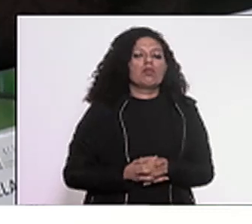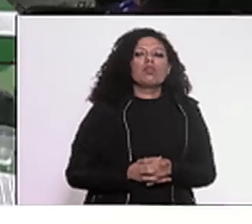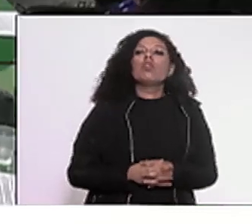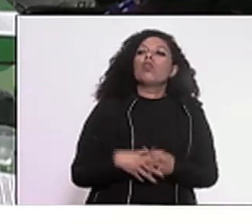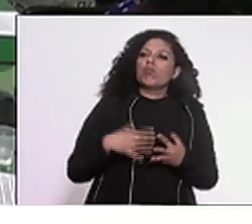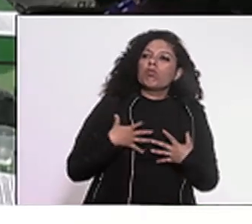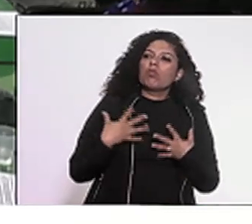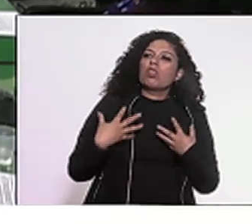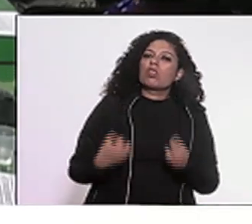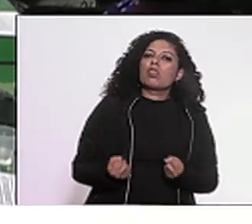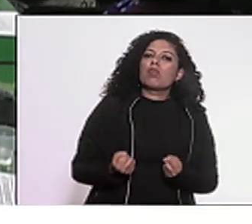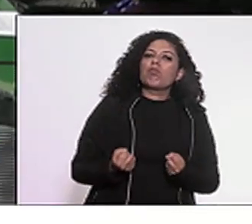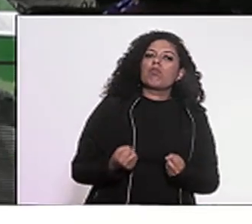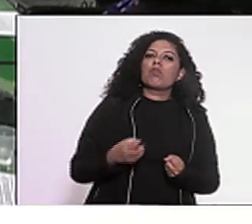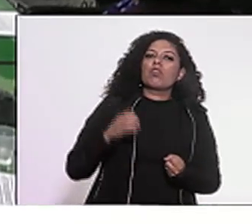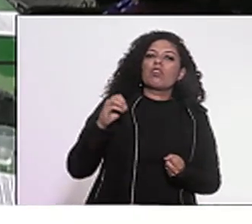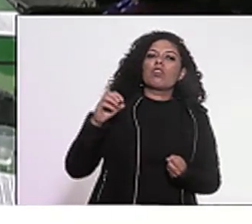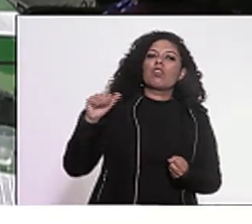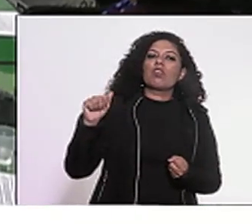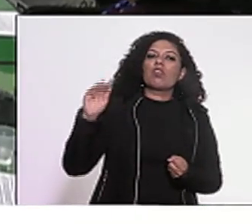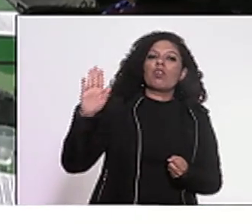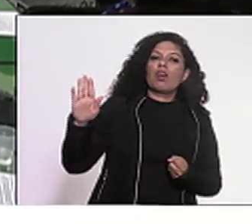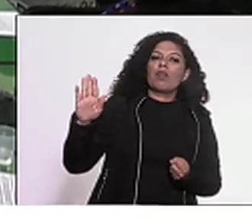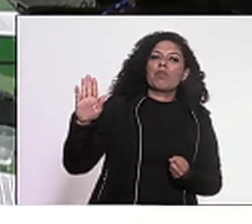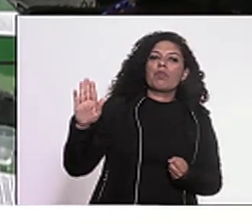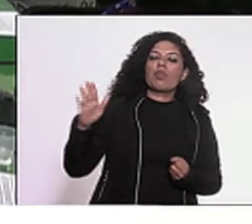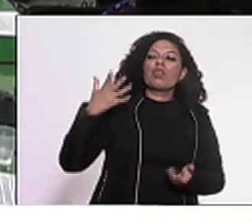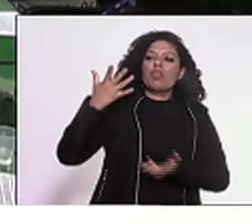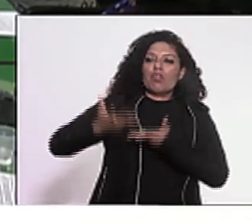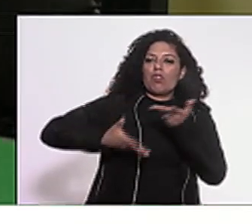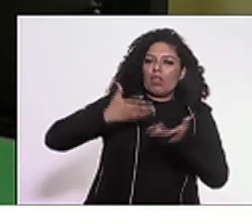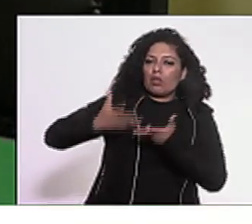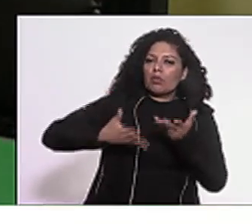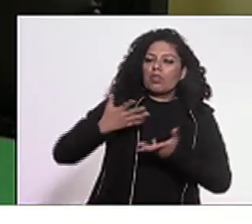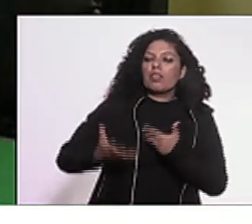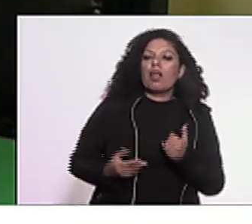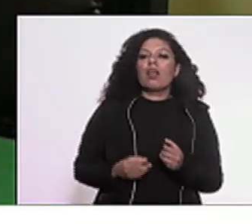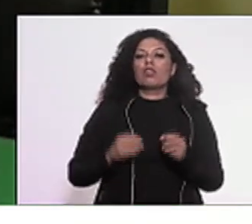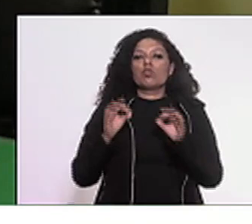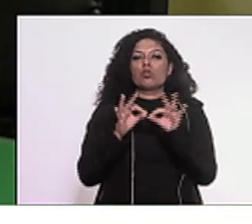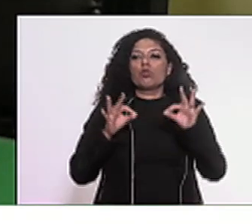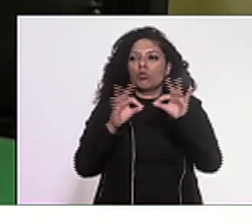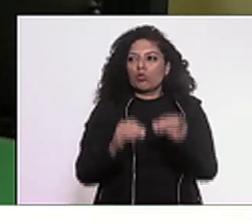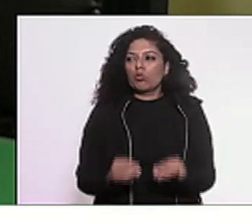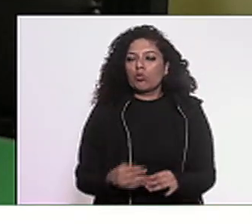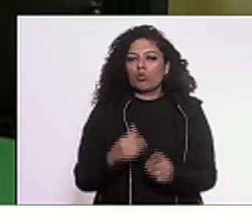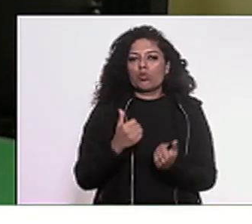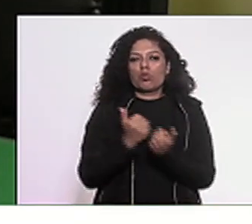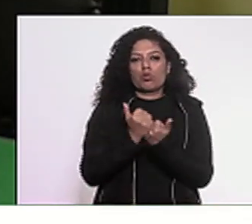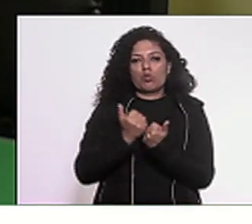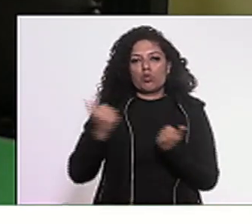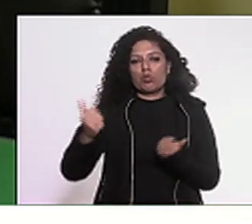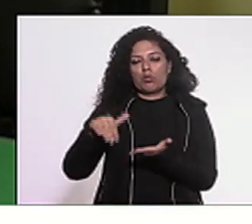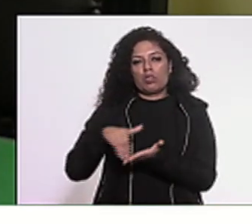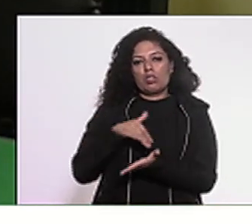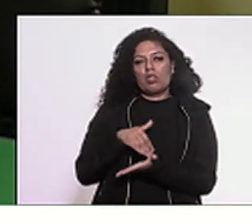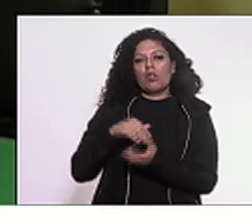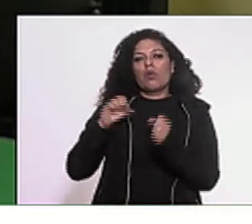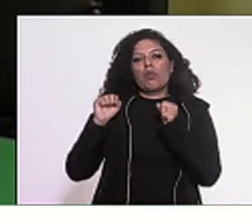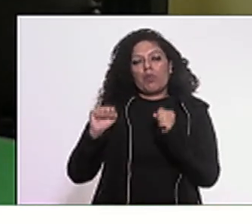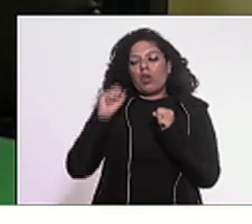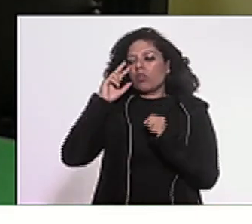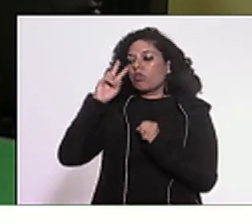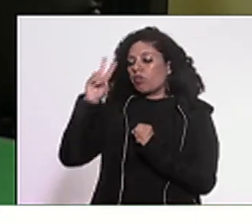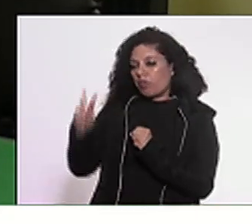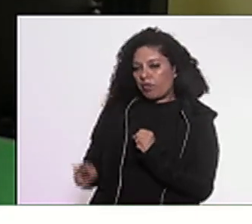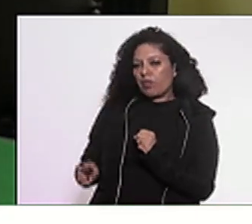a OAB Mulher já pode cuidar das questões de assistência à mulher, a subsecretário aqui já pode cuidar da parte de assistencial